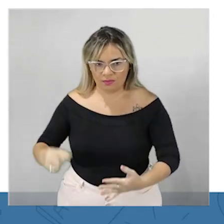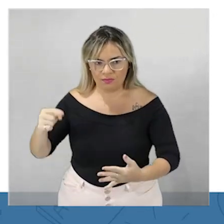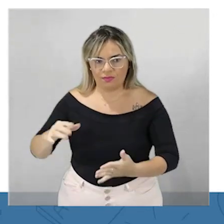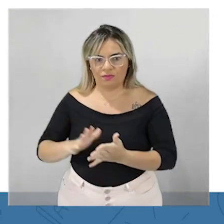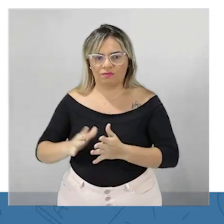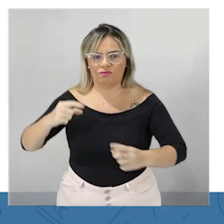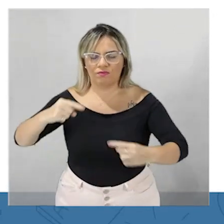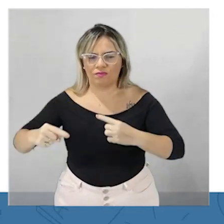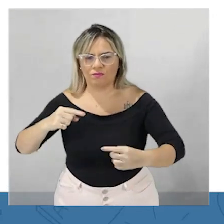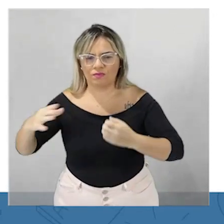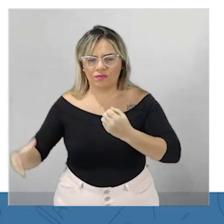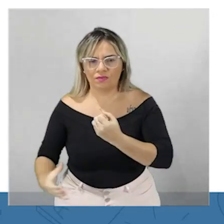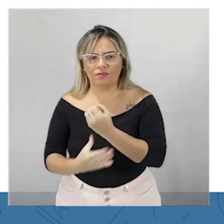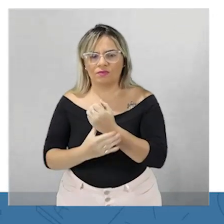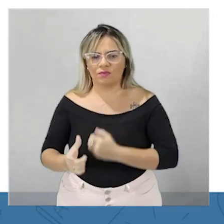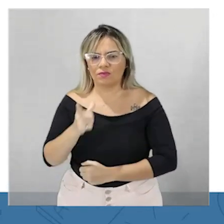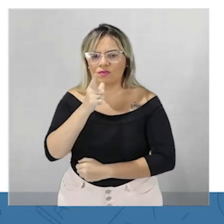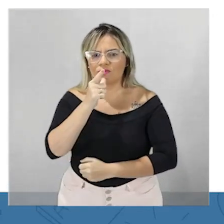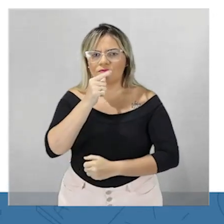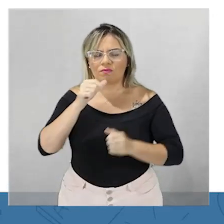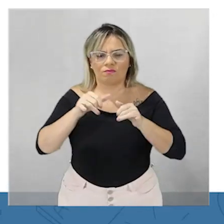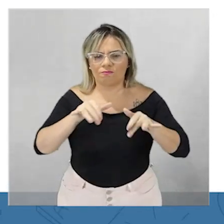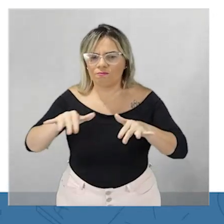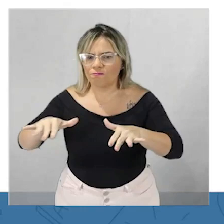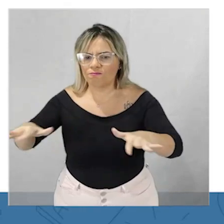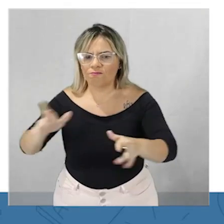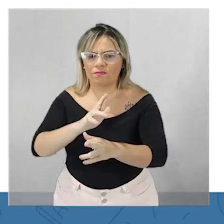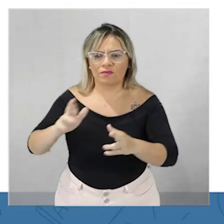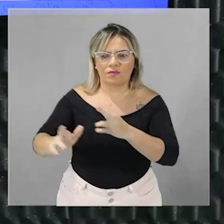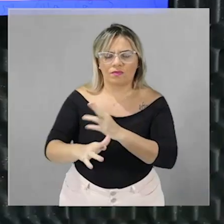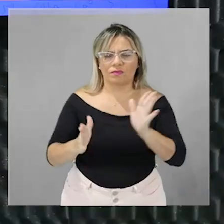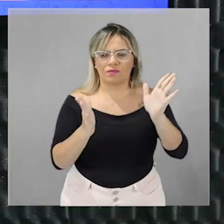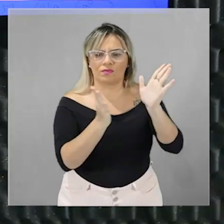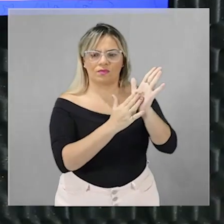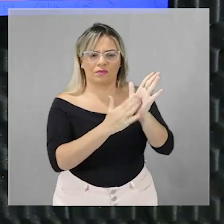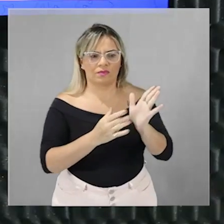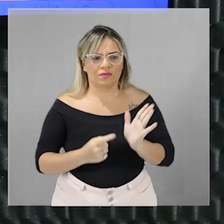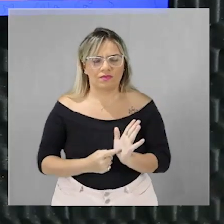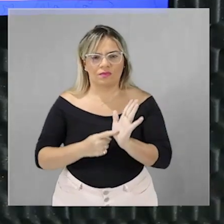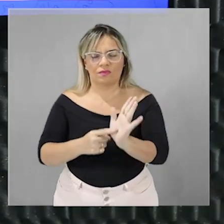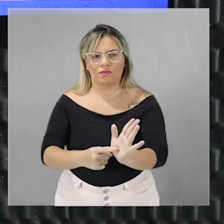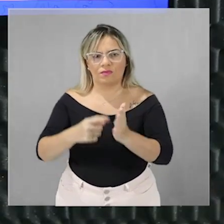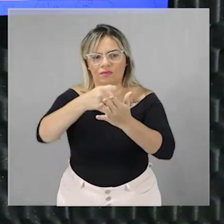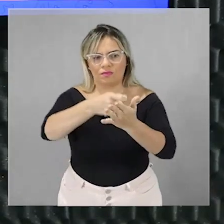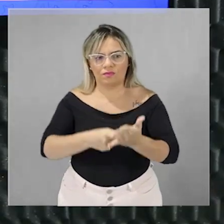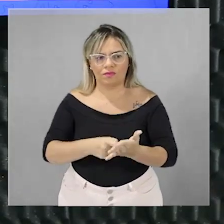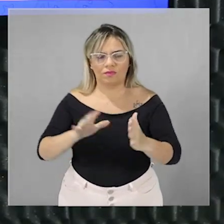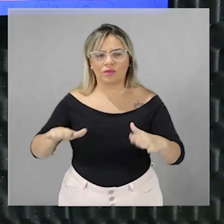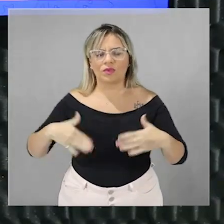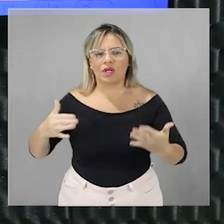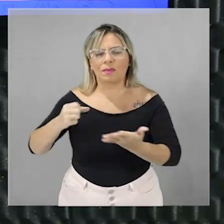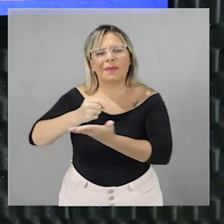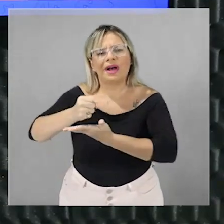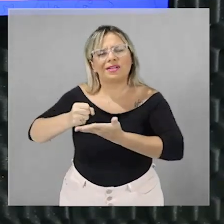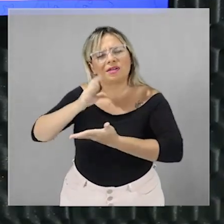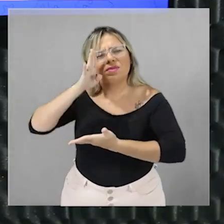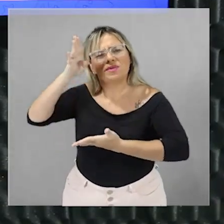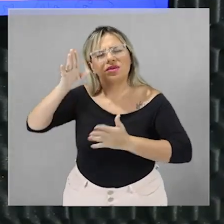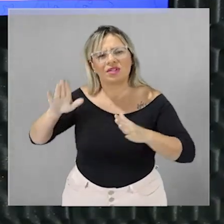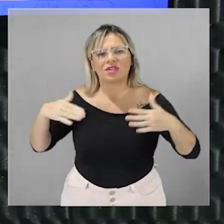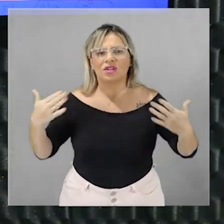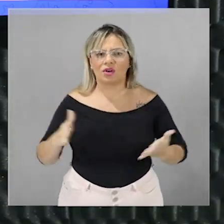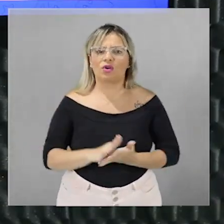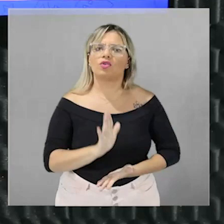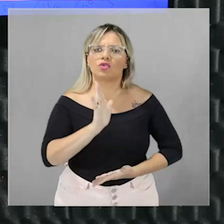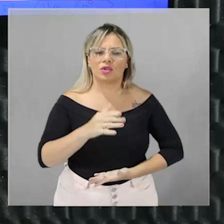o debate sobre a segurança hídrica, a proposta apresentada no texto está pautada no... Opa, então eu já sei,